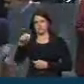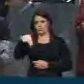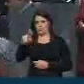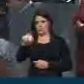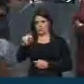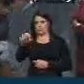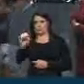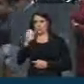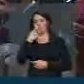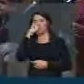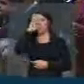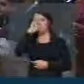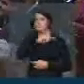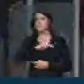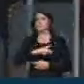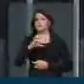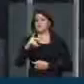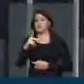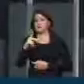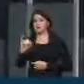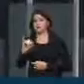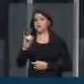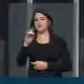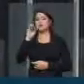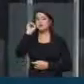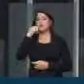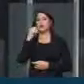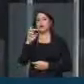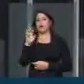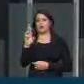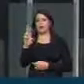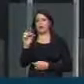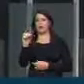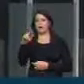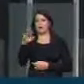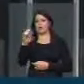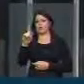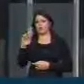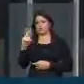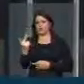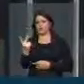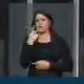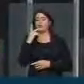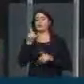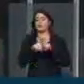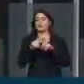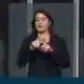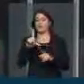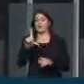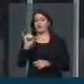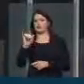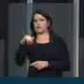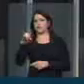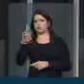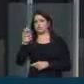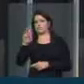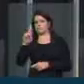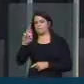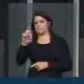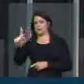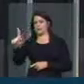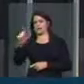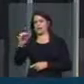o presidente da CPI, senador Randolph, o relator da CPI, Lindbergh Farias, e o atual relator que